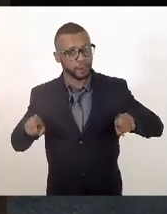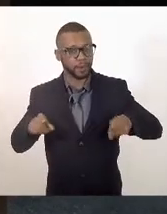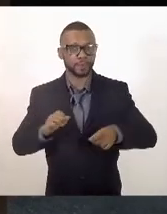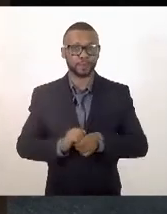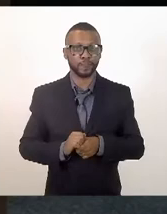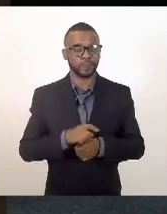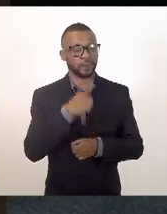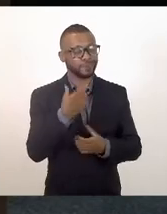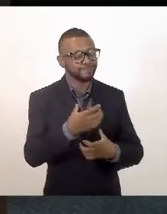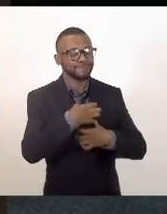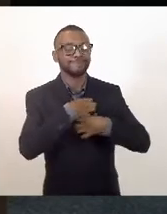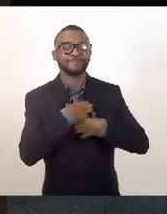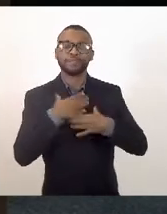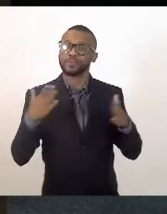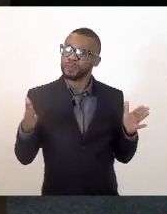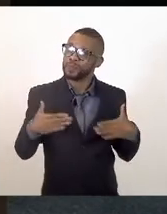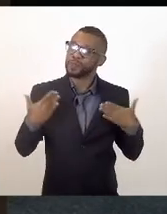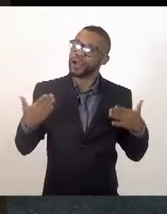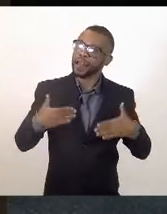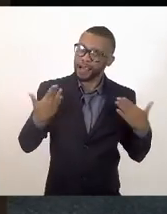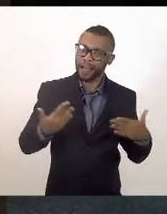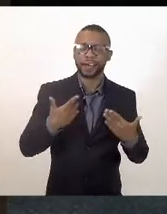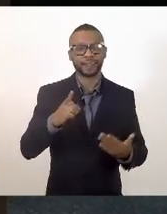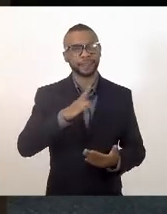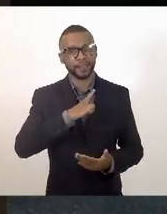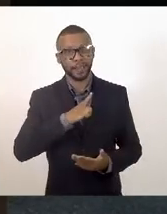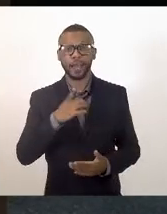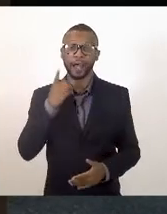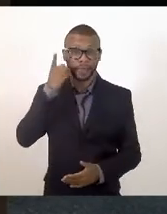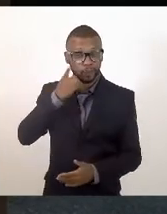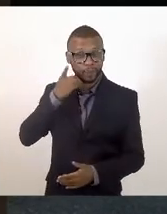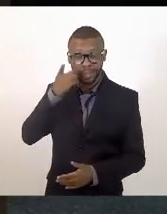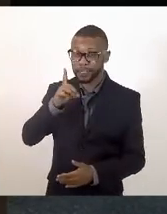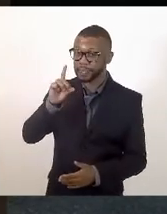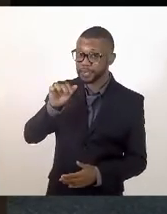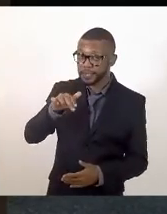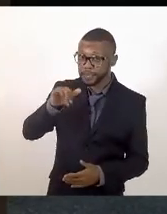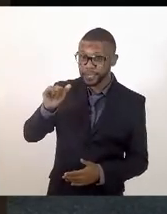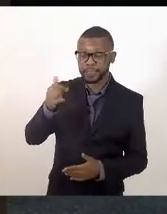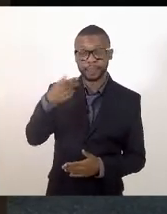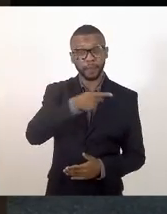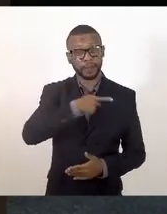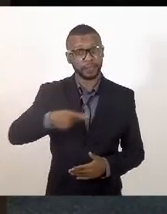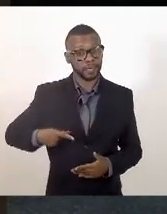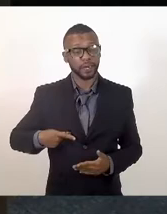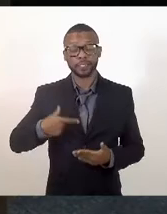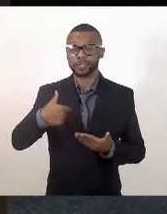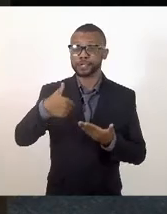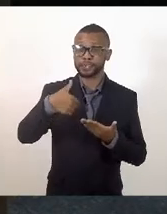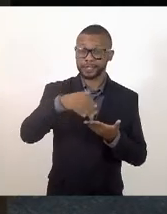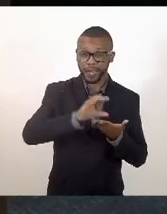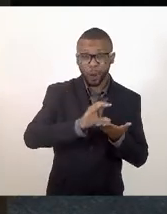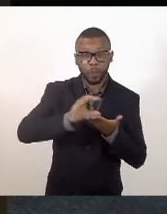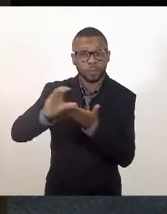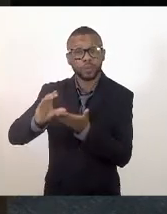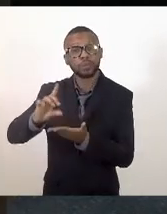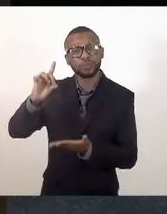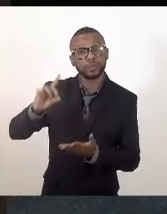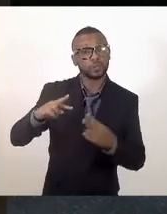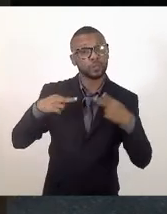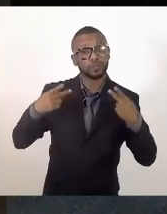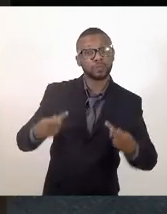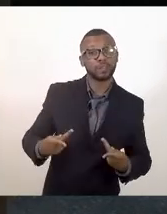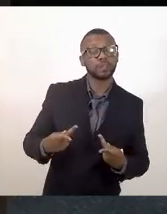nos alegra ter a deputada Dani, não só na presidência da Comissão de Direitos Humanos, mas também